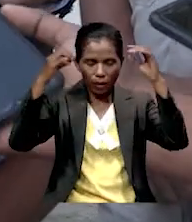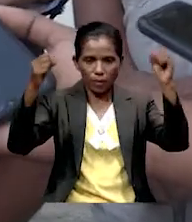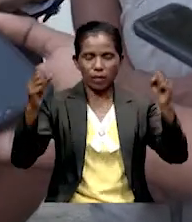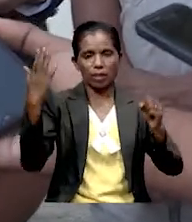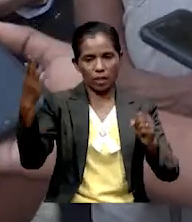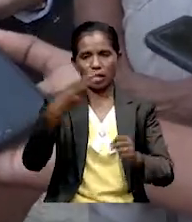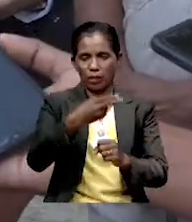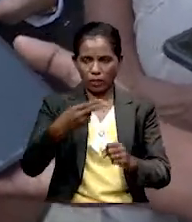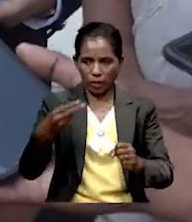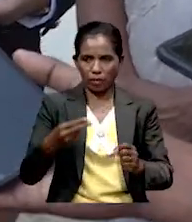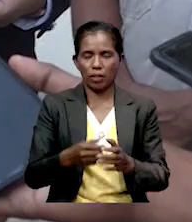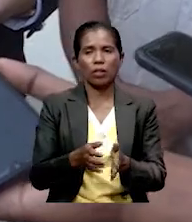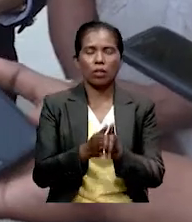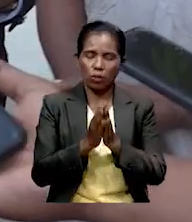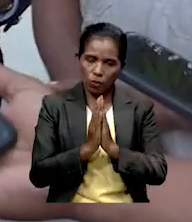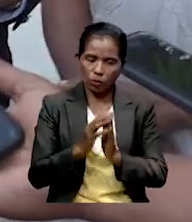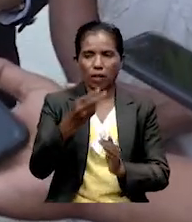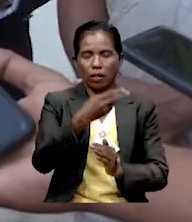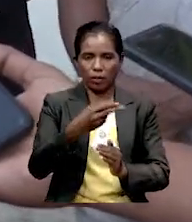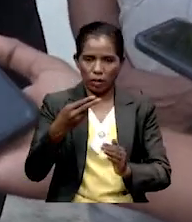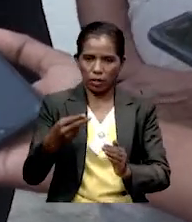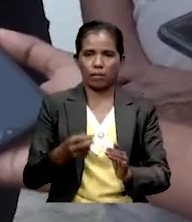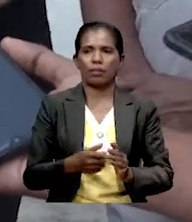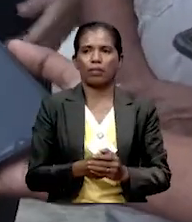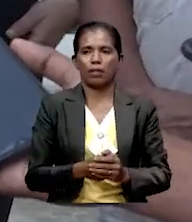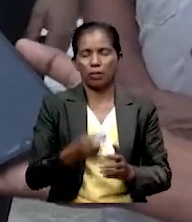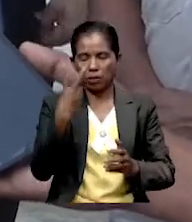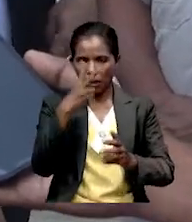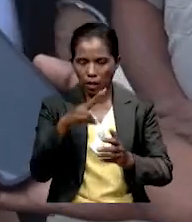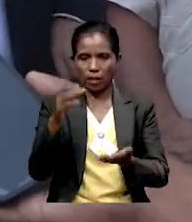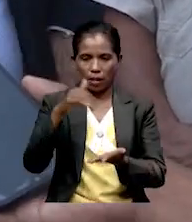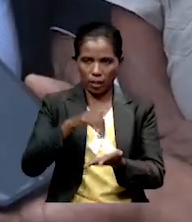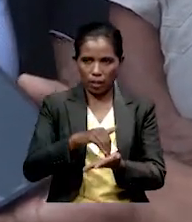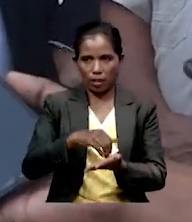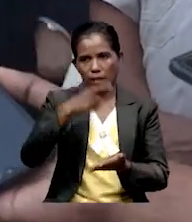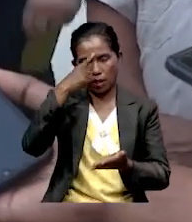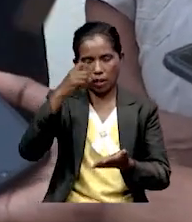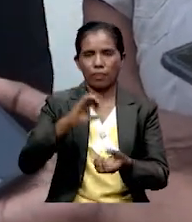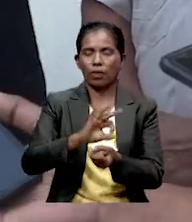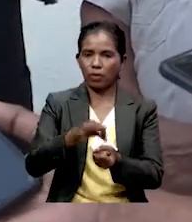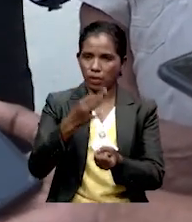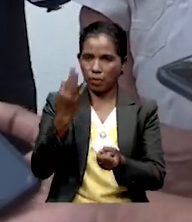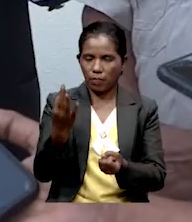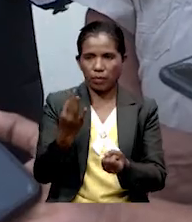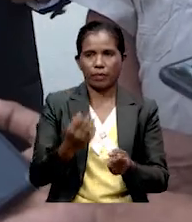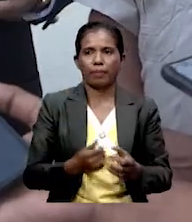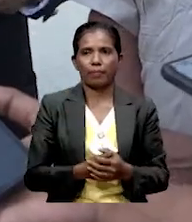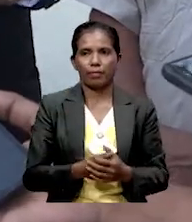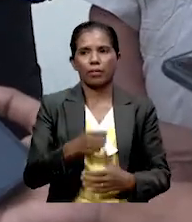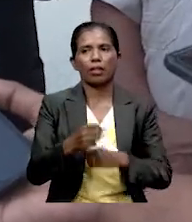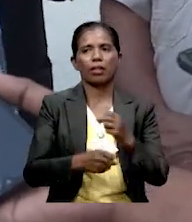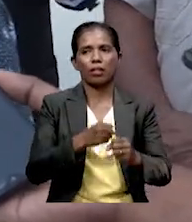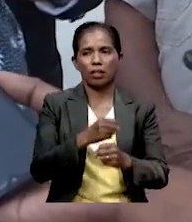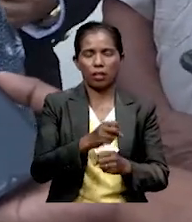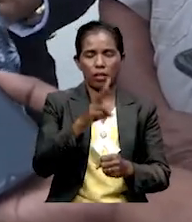Indonesia mos. Usuba Indonesia tu. Re filofali. Tambah covid. Tino roh